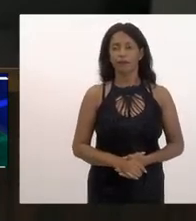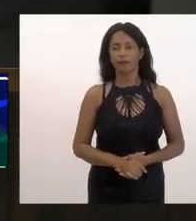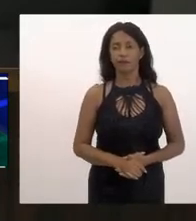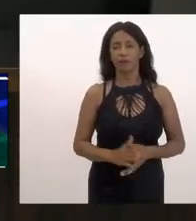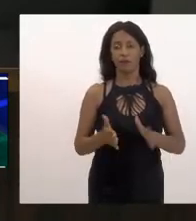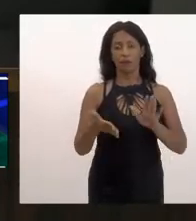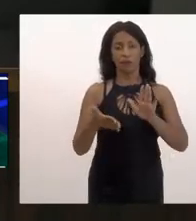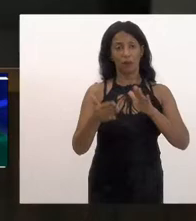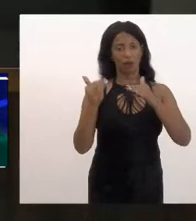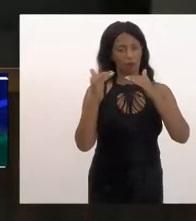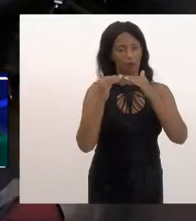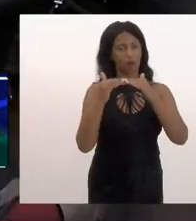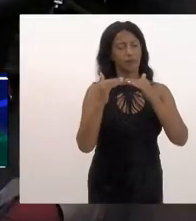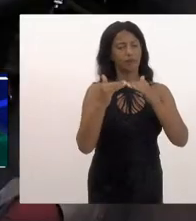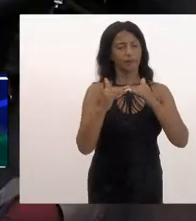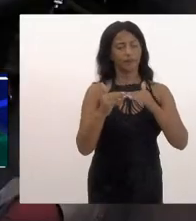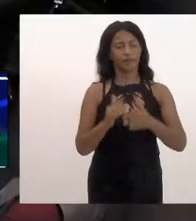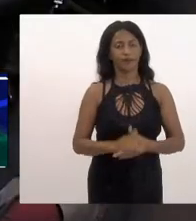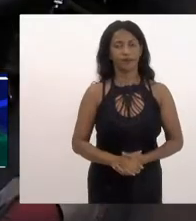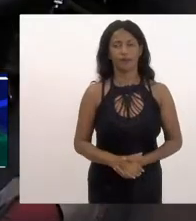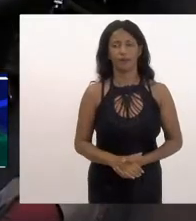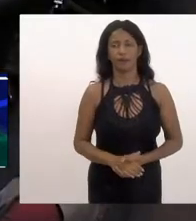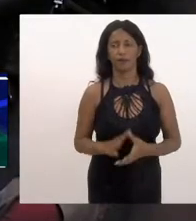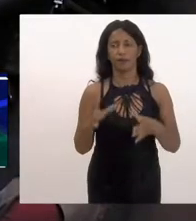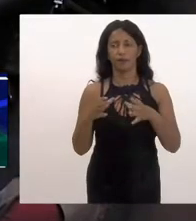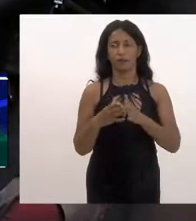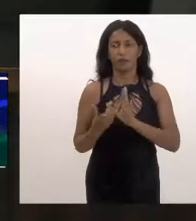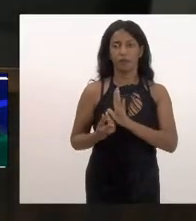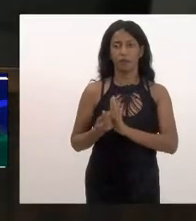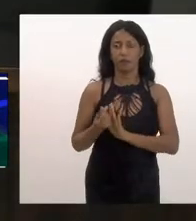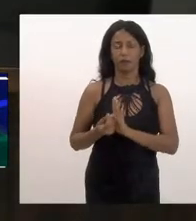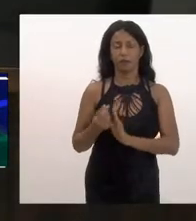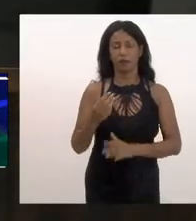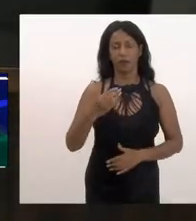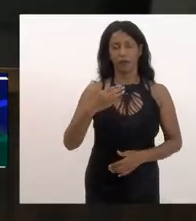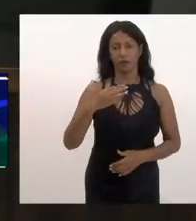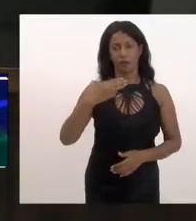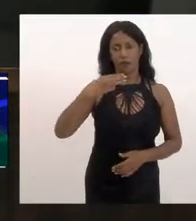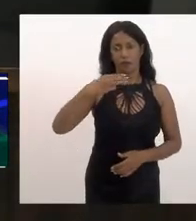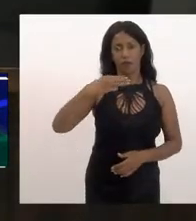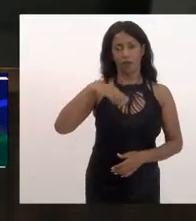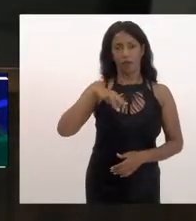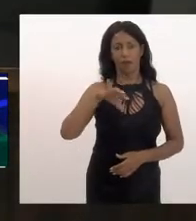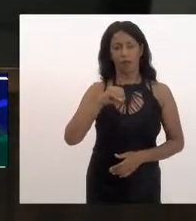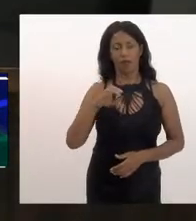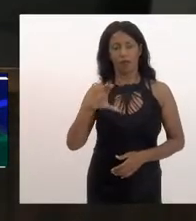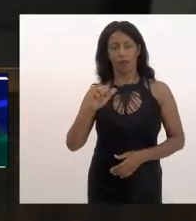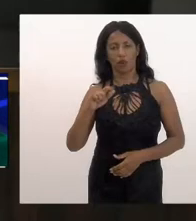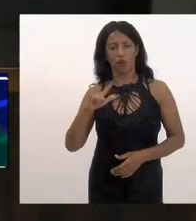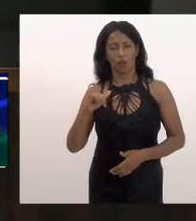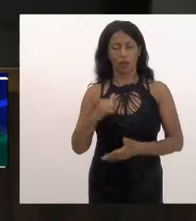No mérito, favorável, presidente. Pela Comissão de Orçamento, deputado Márcio Canella.